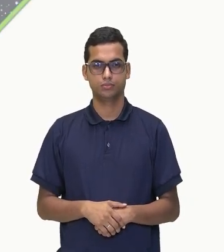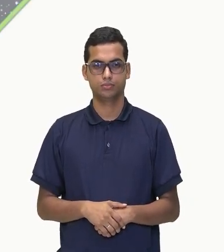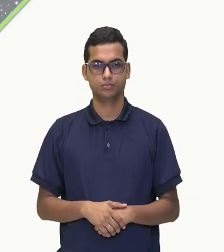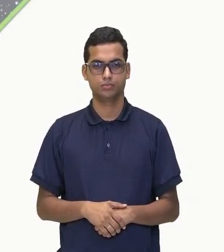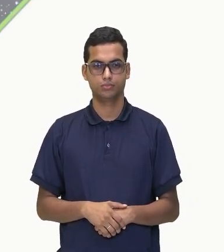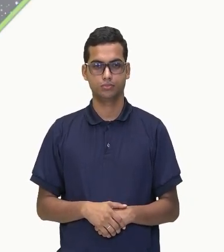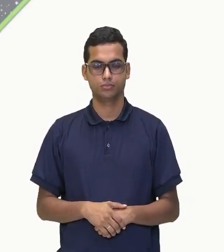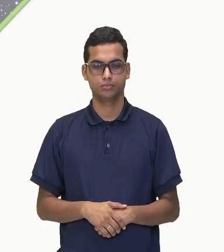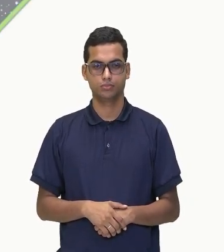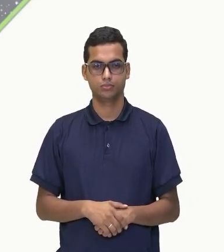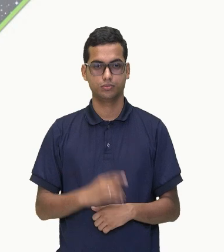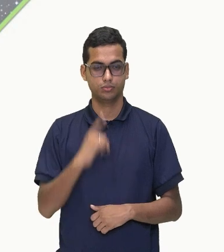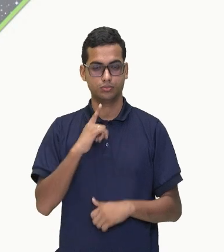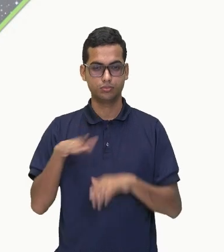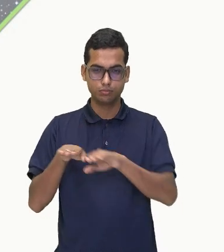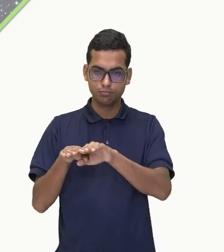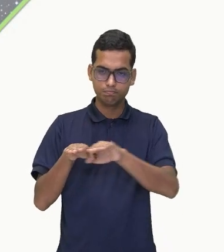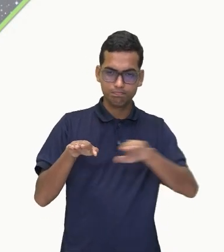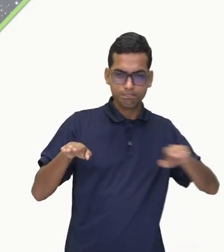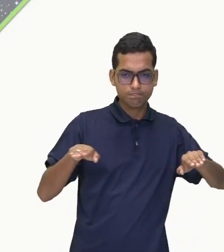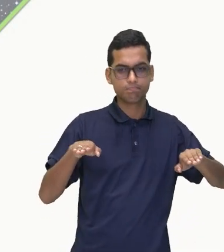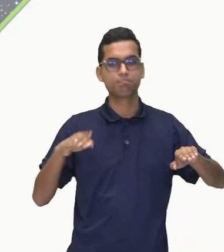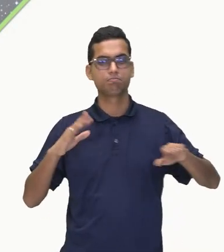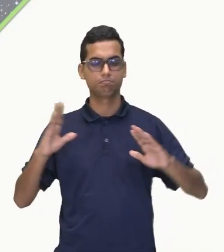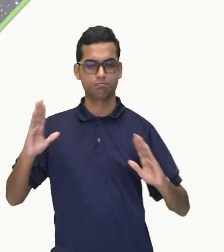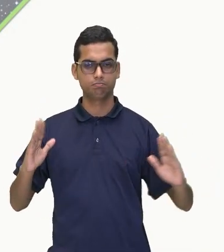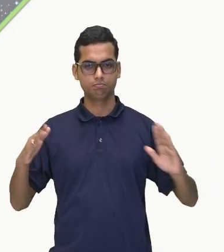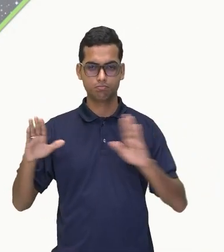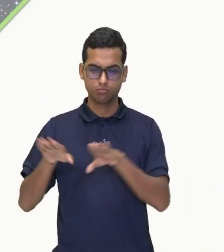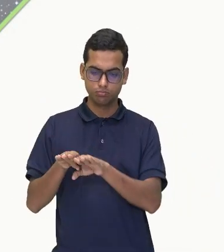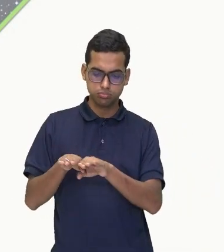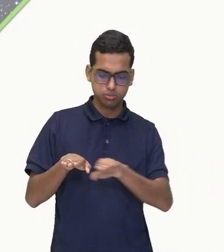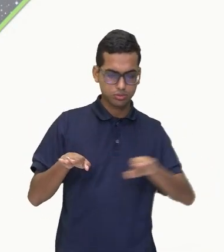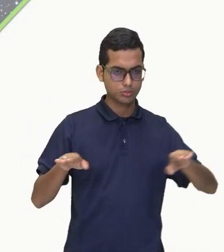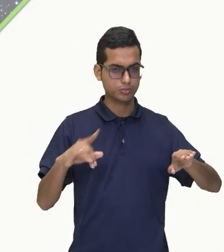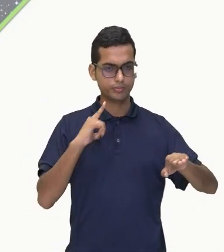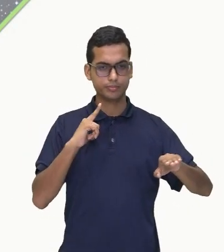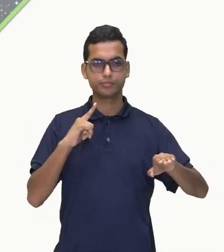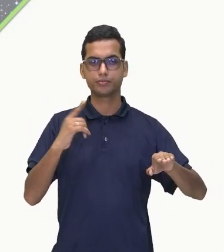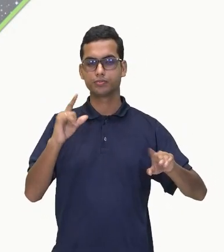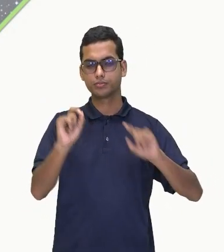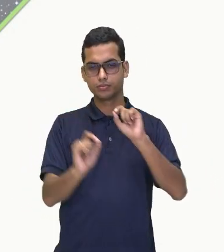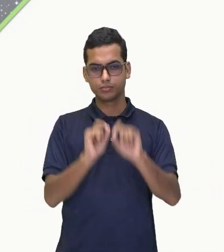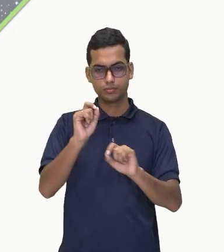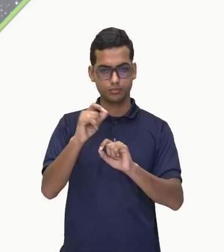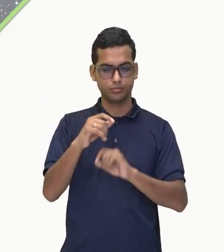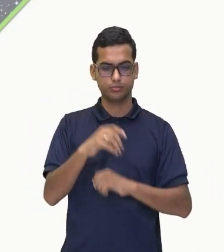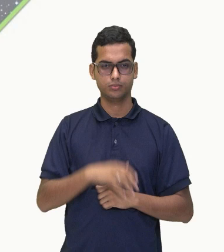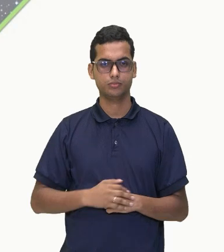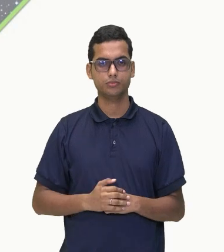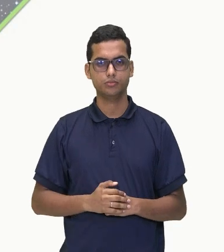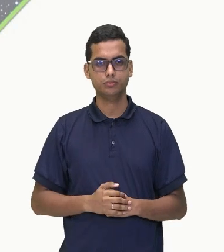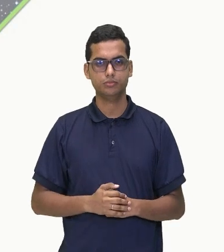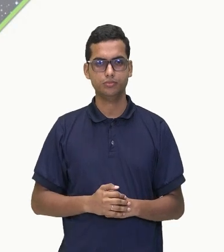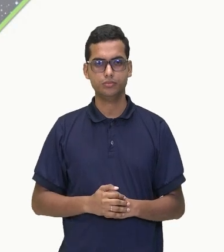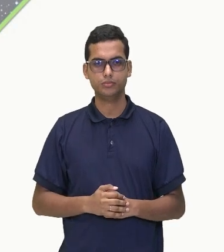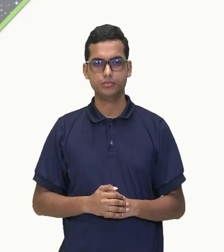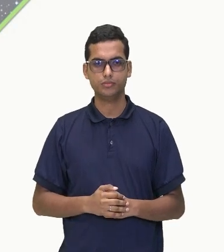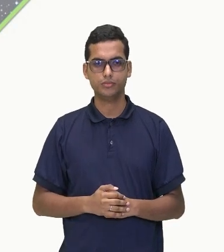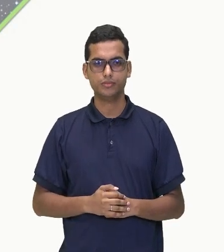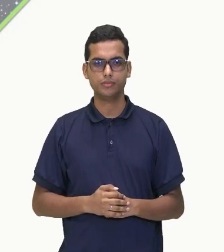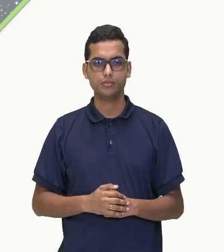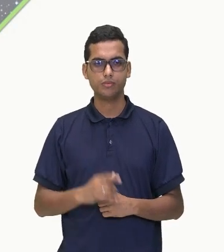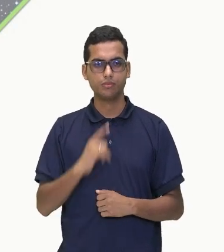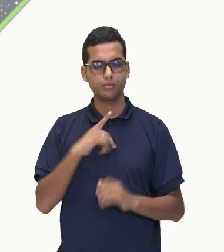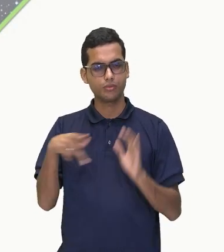essa classificação do movimento quanto à trajetória, eu tenho a trajetória for uma